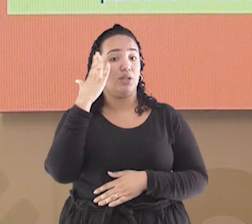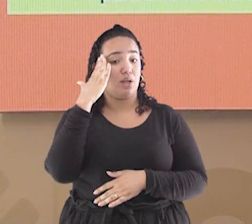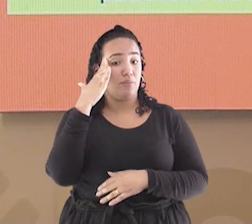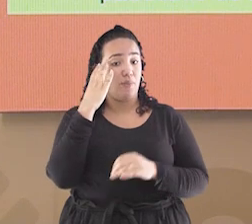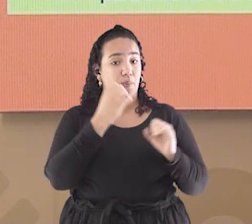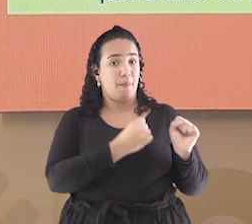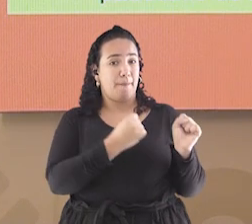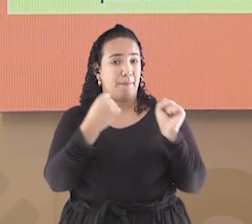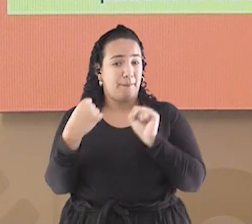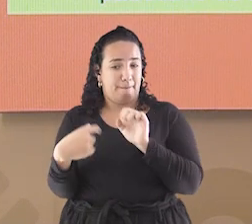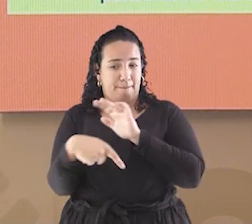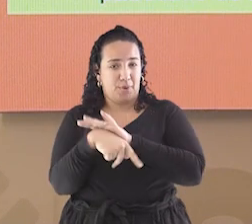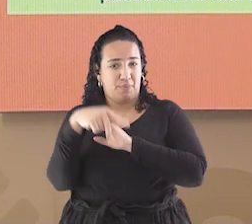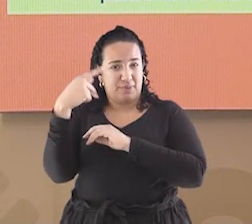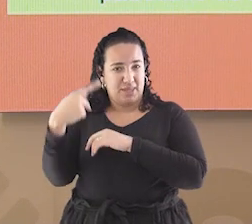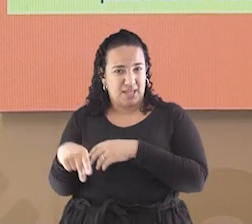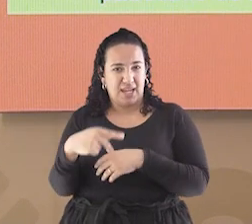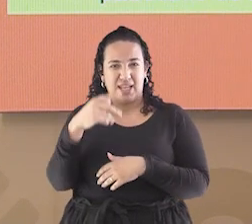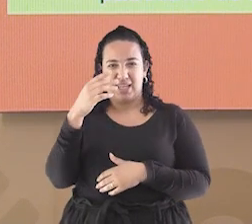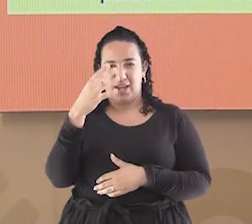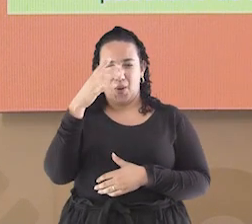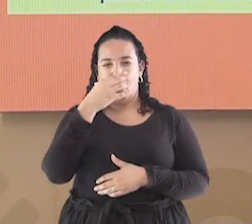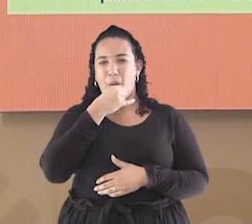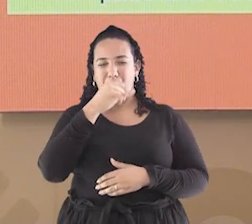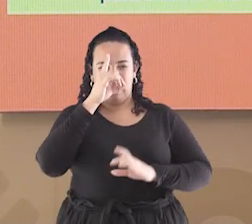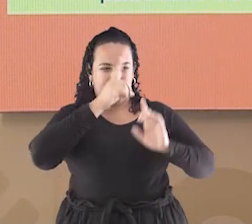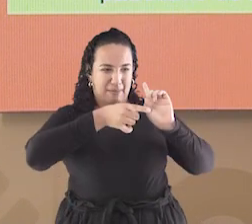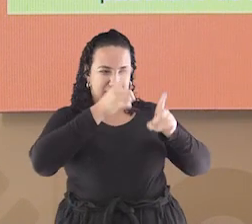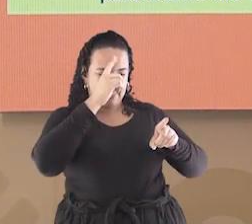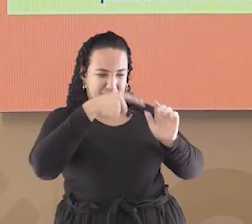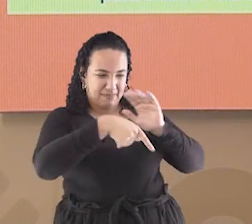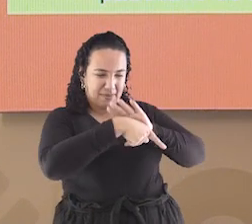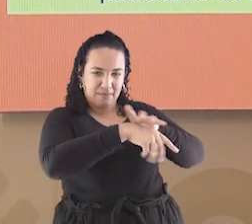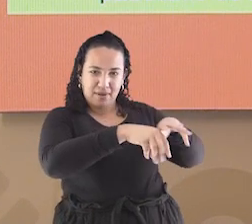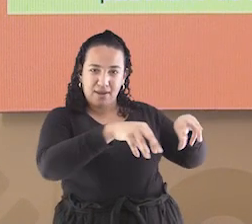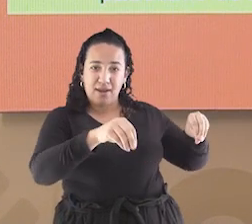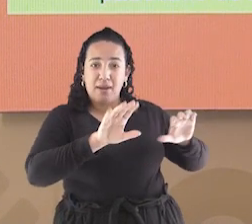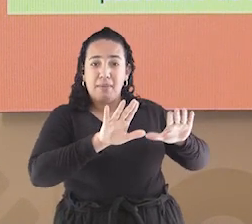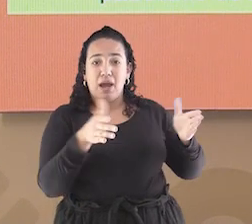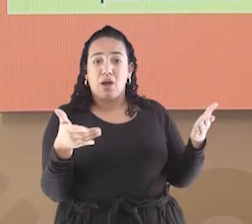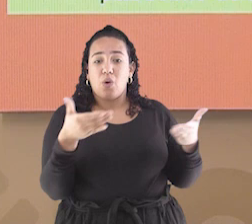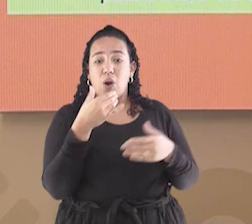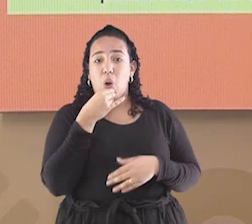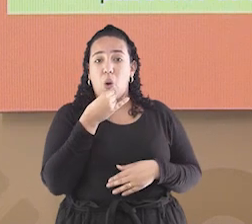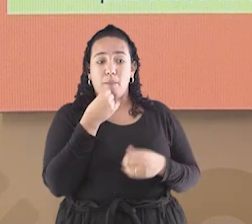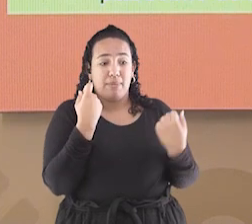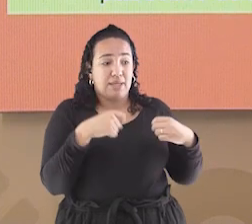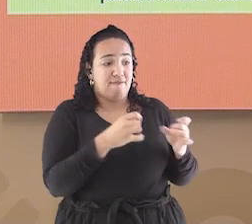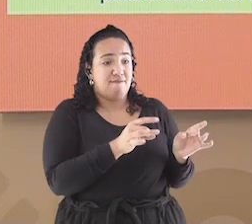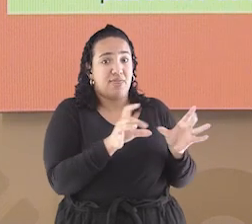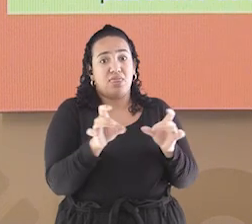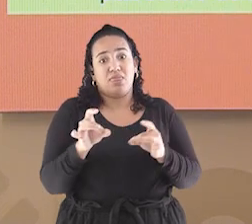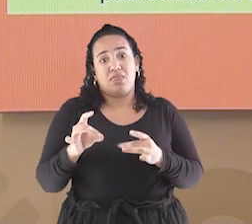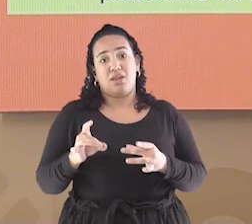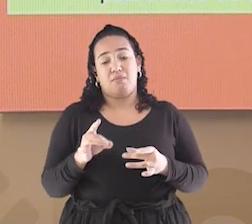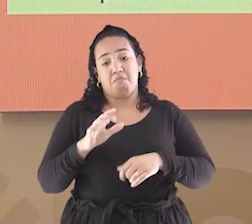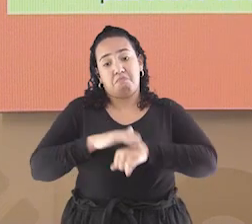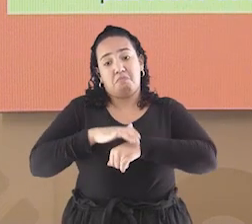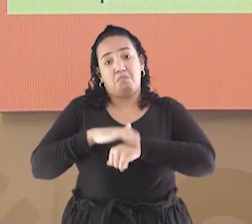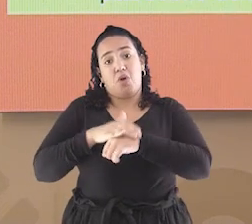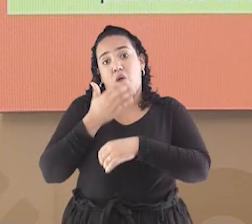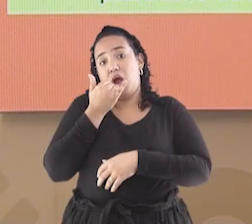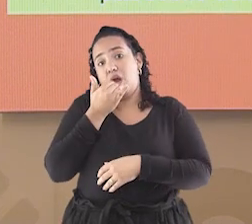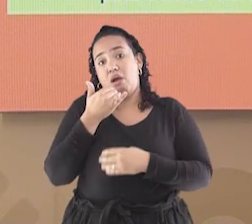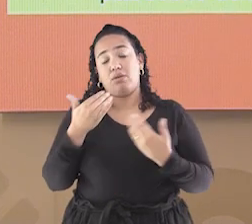senhores feudais estava ligado à terra, mas como os mesmos passaram a vendê-las para conquistar o seu sustento, o poder desse grupo foi